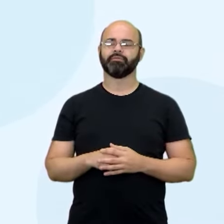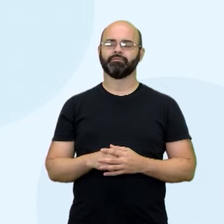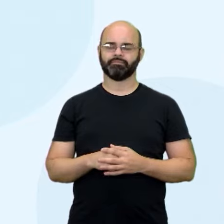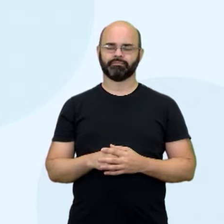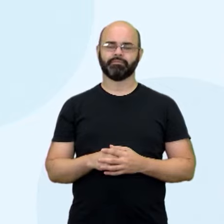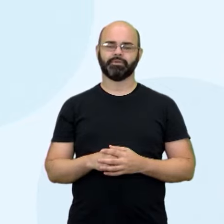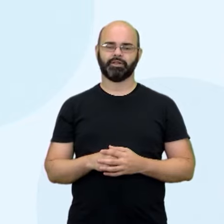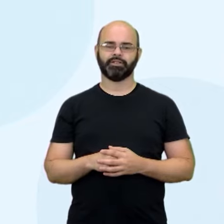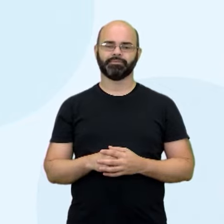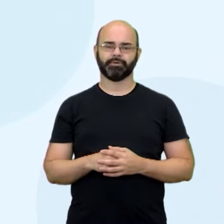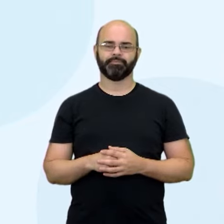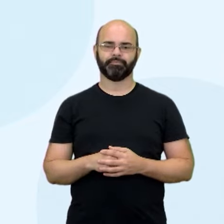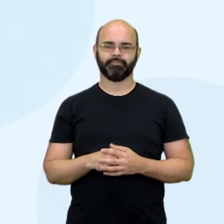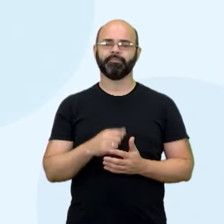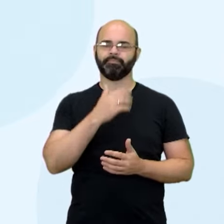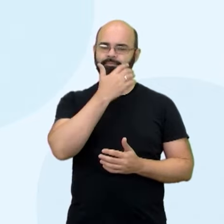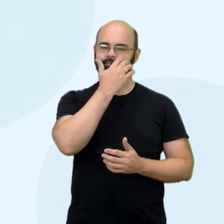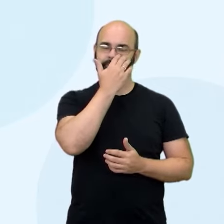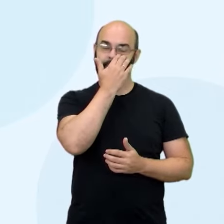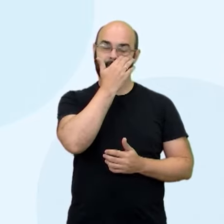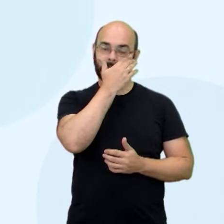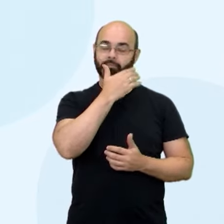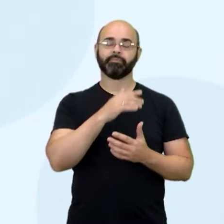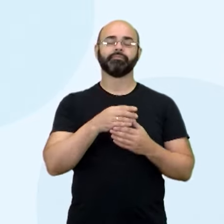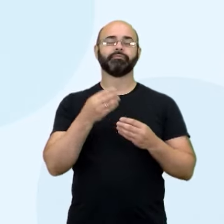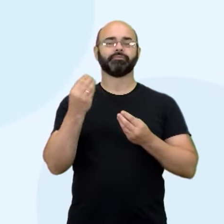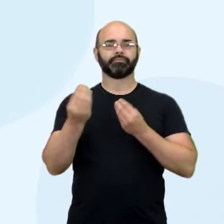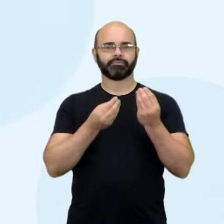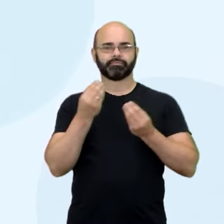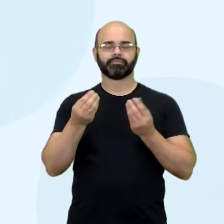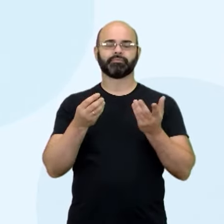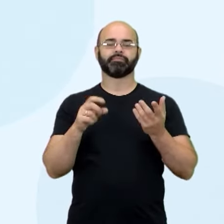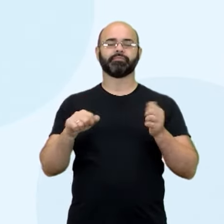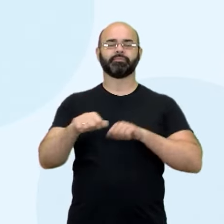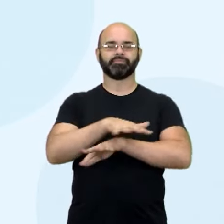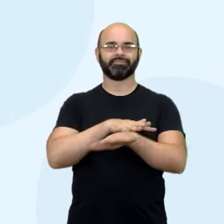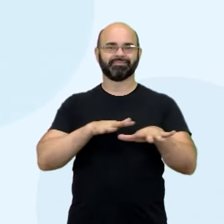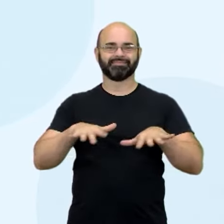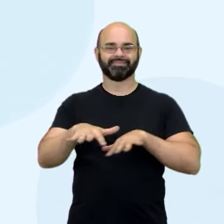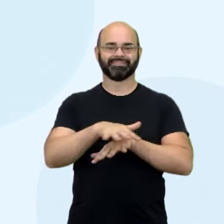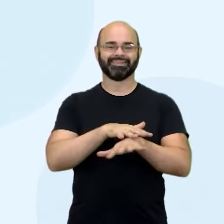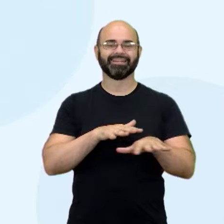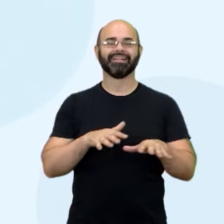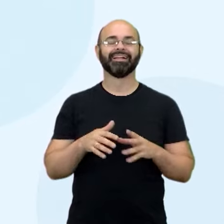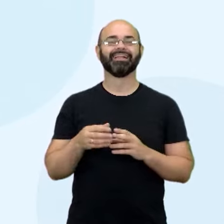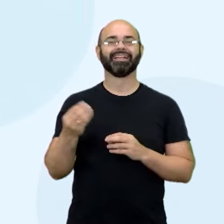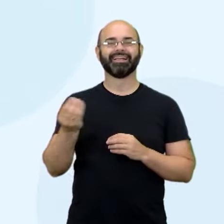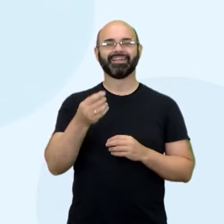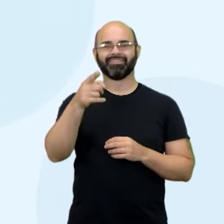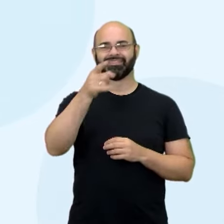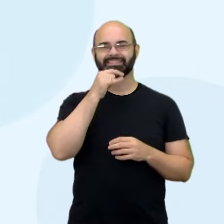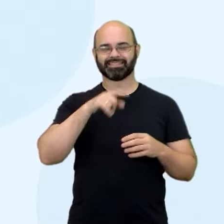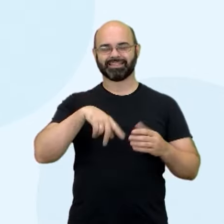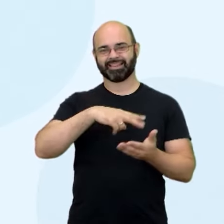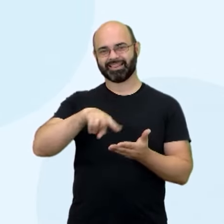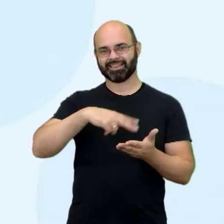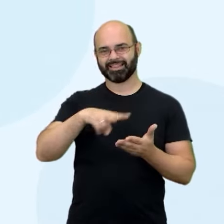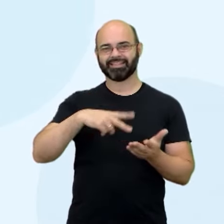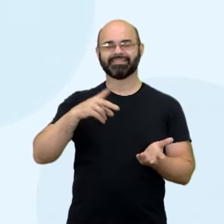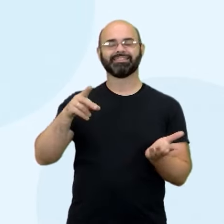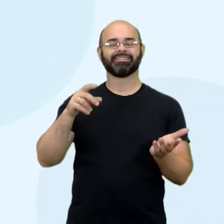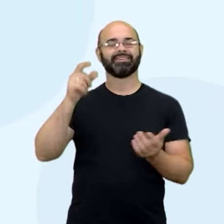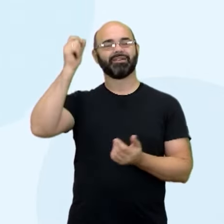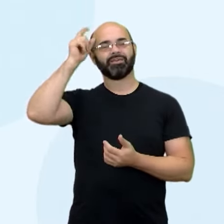o movimento de acordo com sua vivência, tá? Nos ritos, enfim. Você conhece alguma dança coletiva ou uma